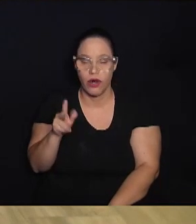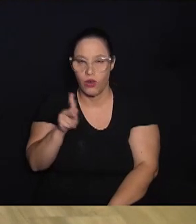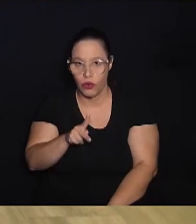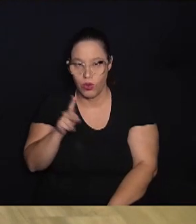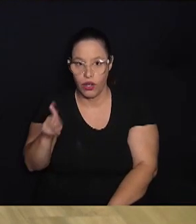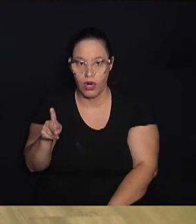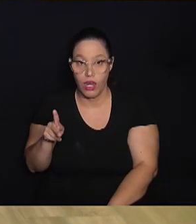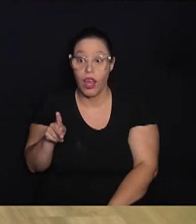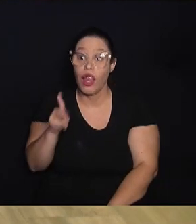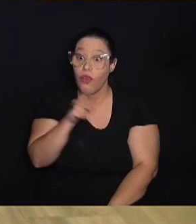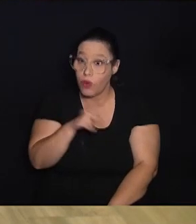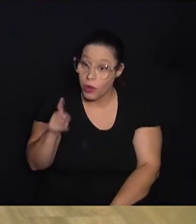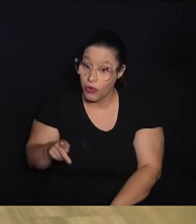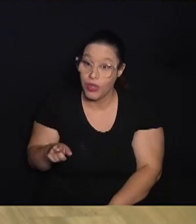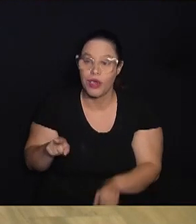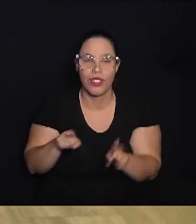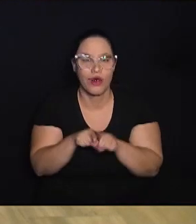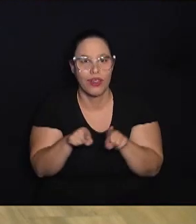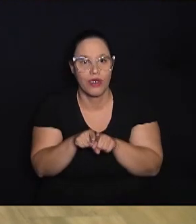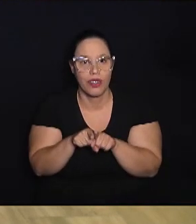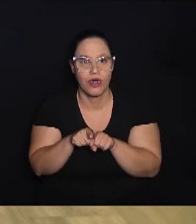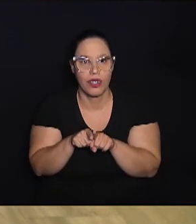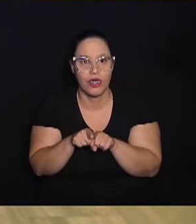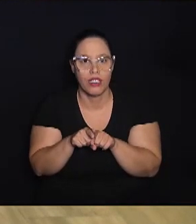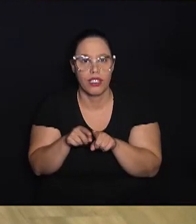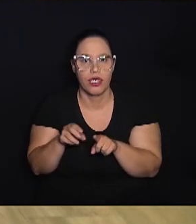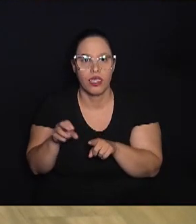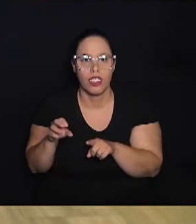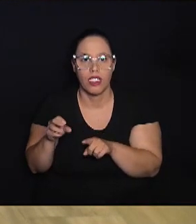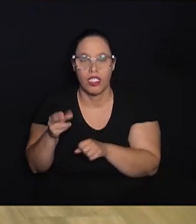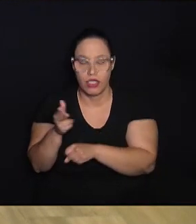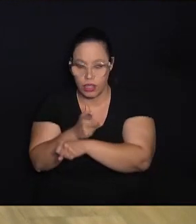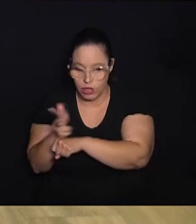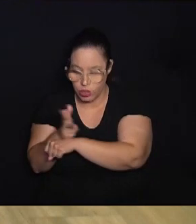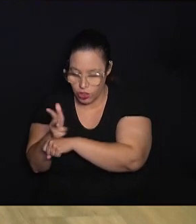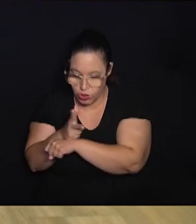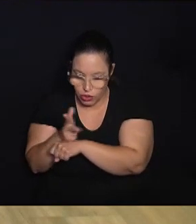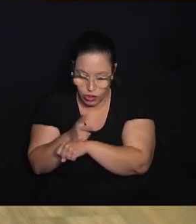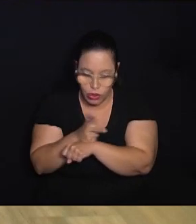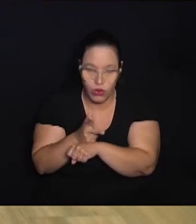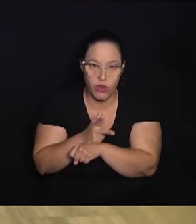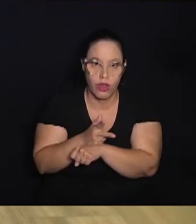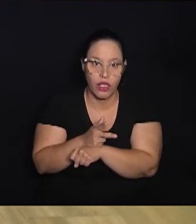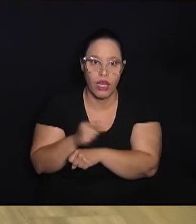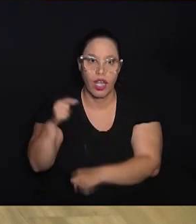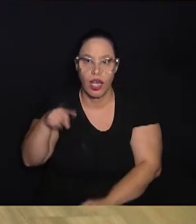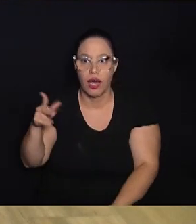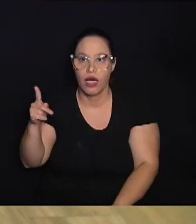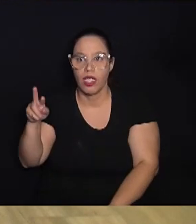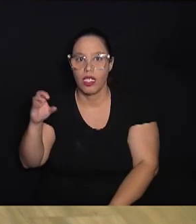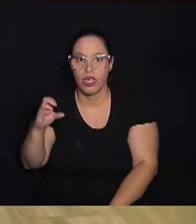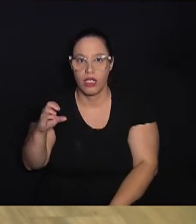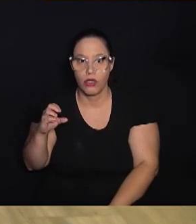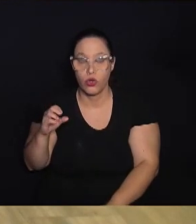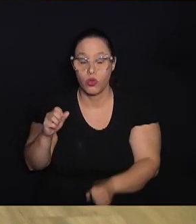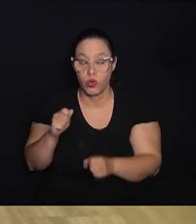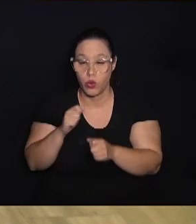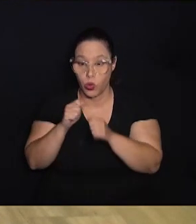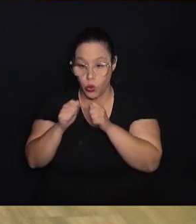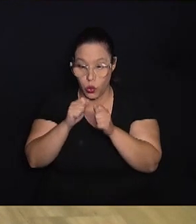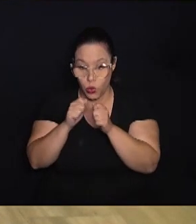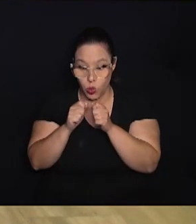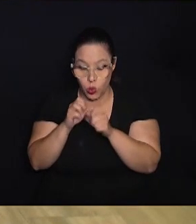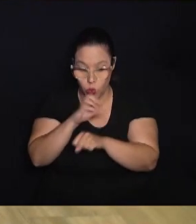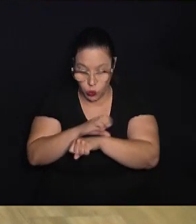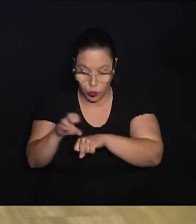foi o meu professor também de semiótica de editoração gráfica lá na aqui na puuk Campinas do curso de jornalismo e tem